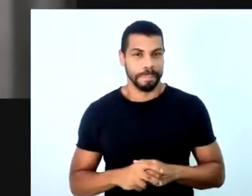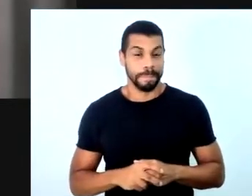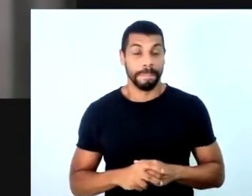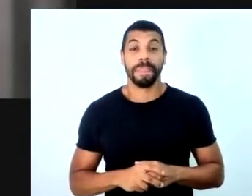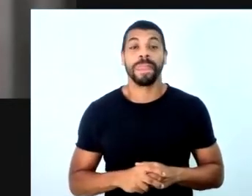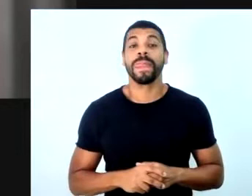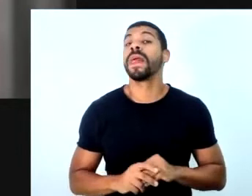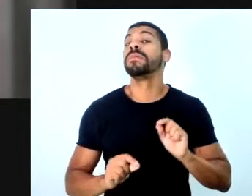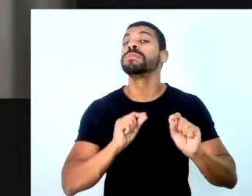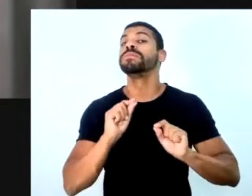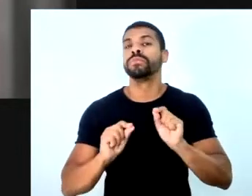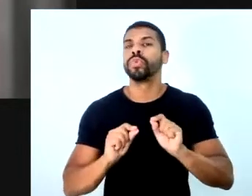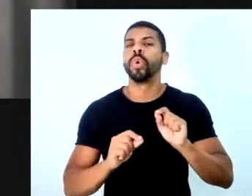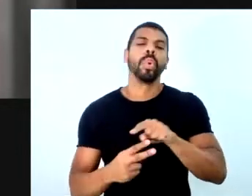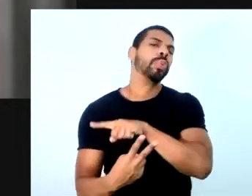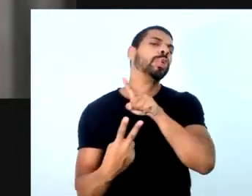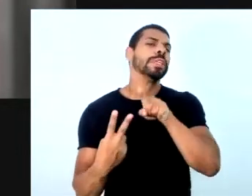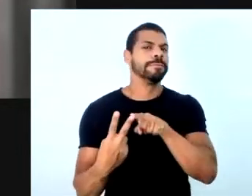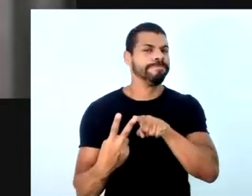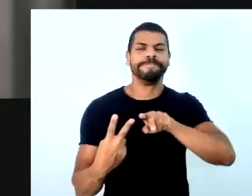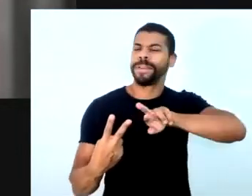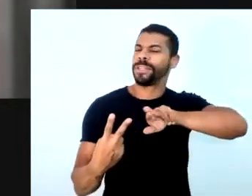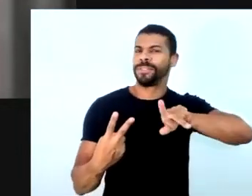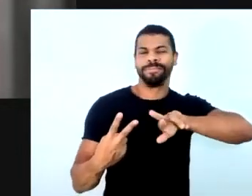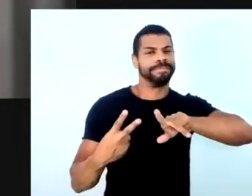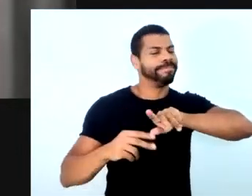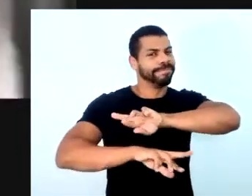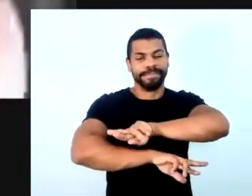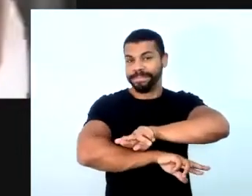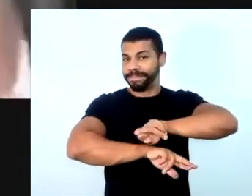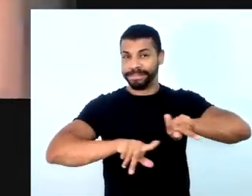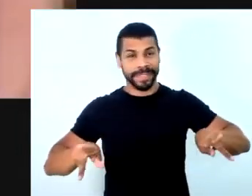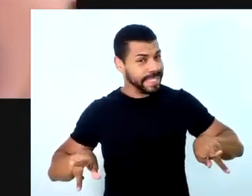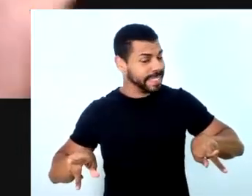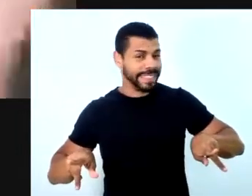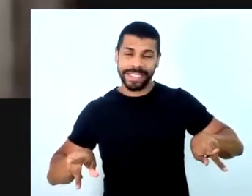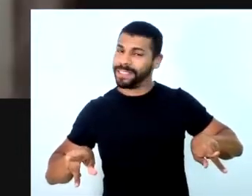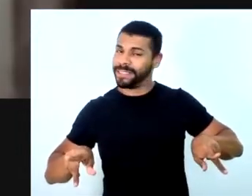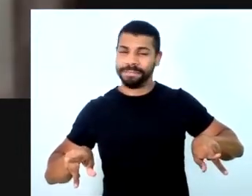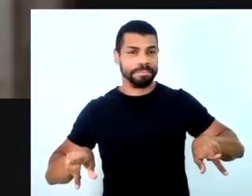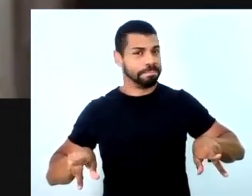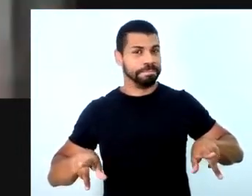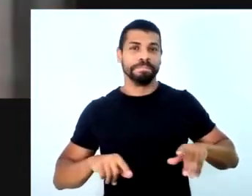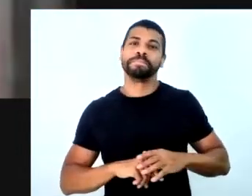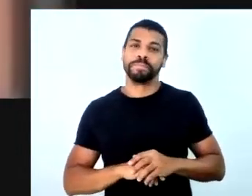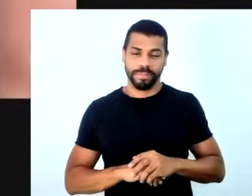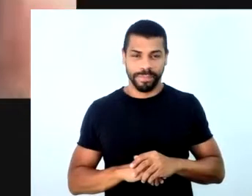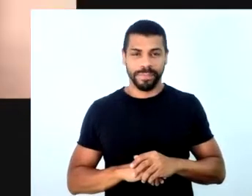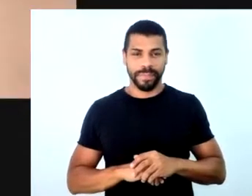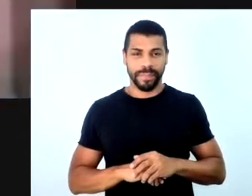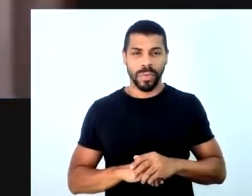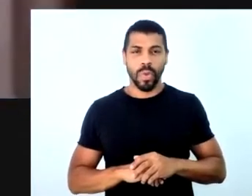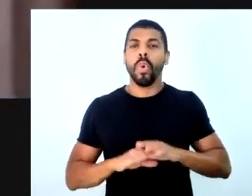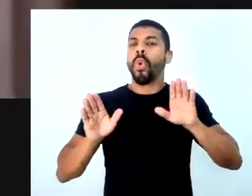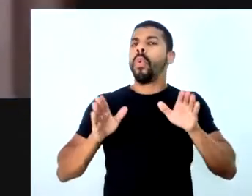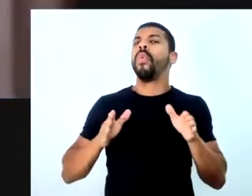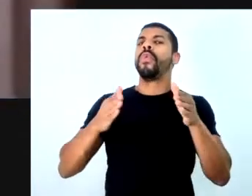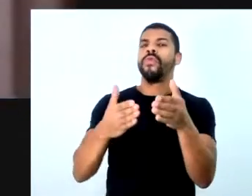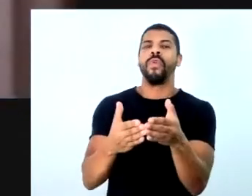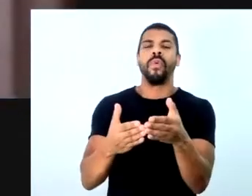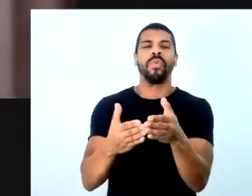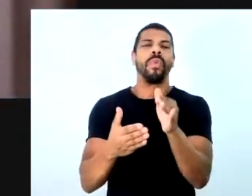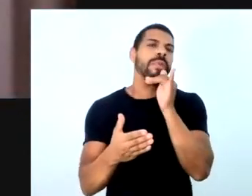7, foi o Divinas Divas, que era outro processo completamente diferente,